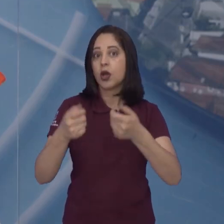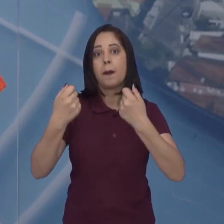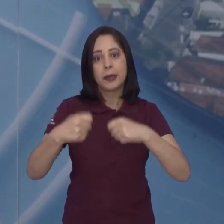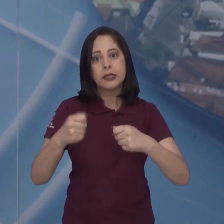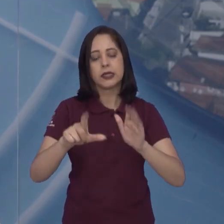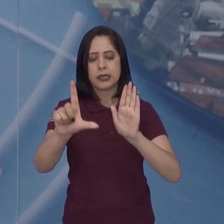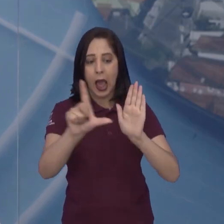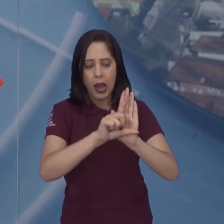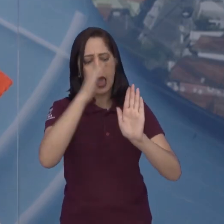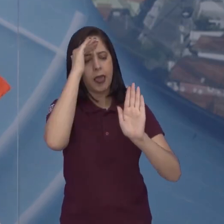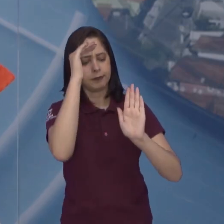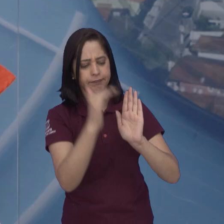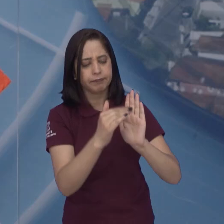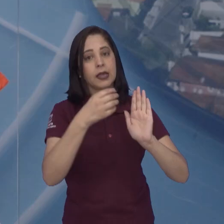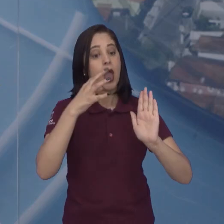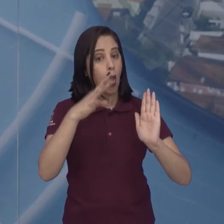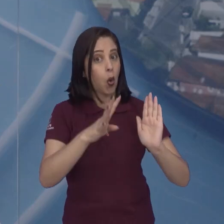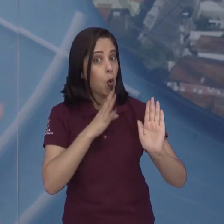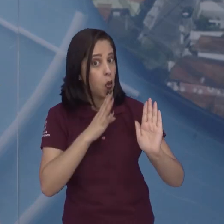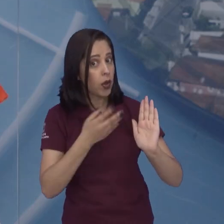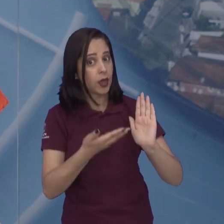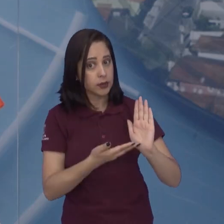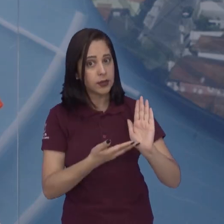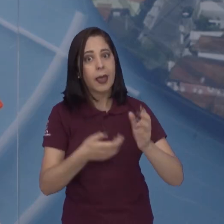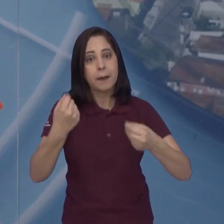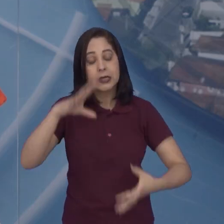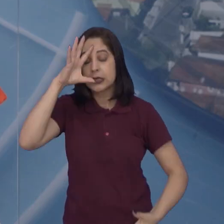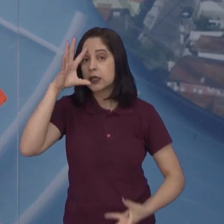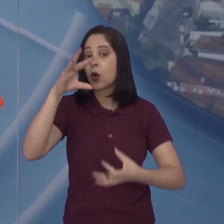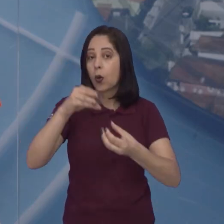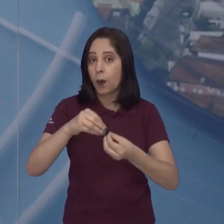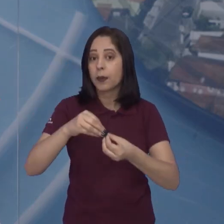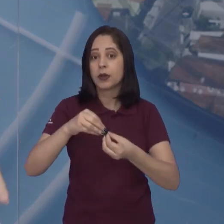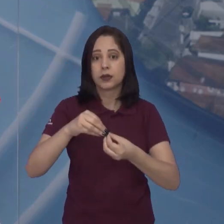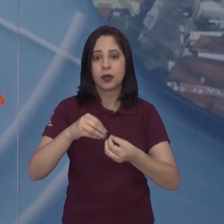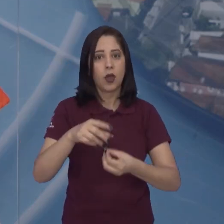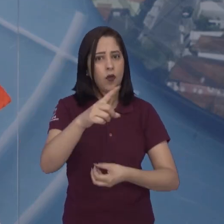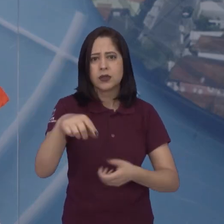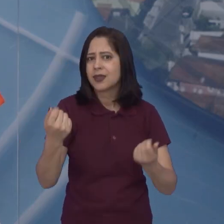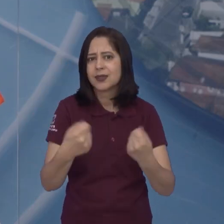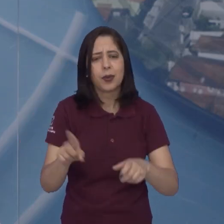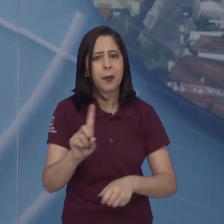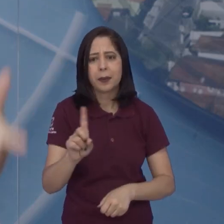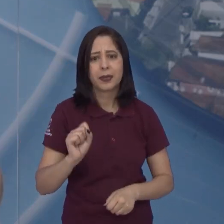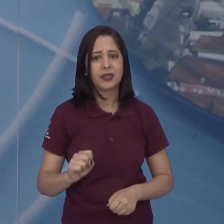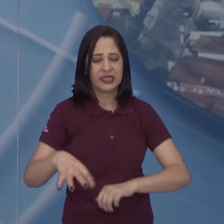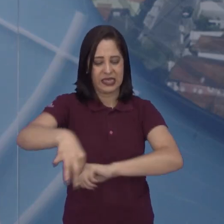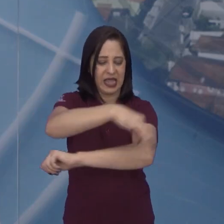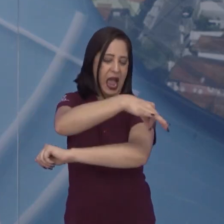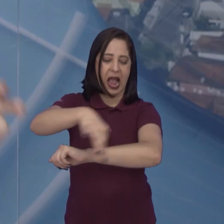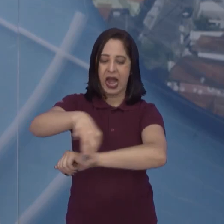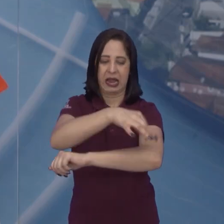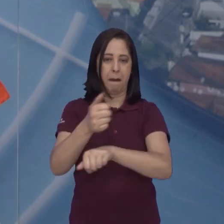diretor, do Código de Obras e Edificações, né, esteja ciente também. Não, você não precisa ser, né, um arquiteto